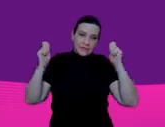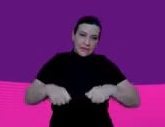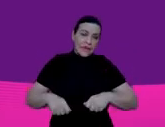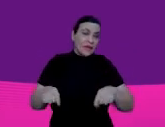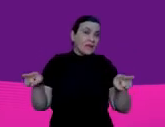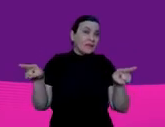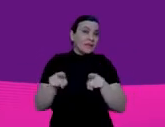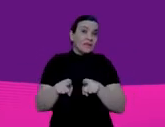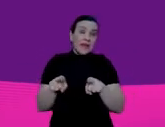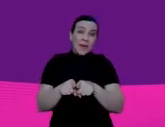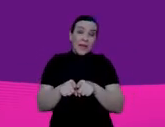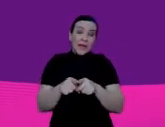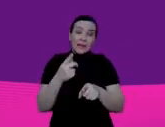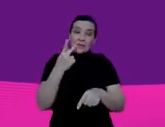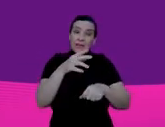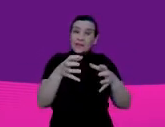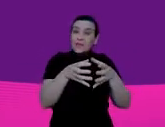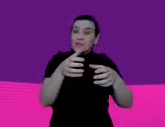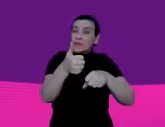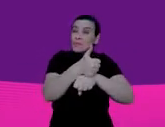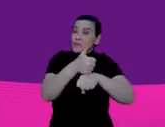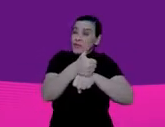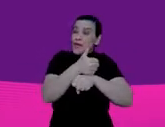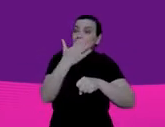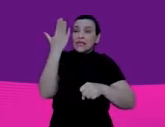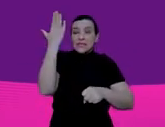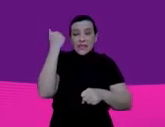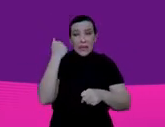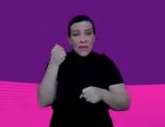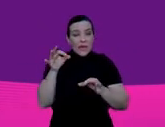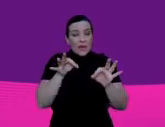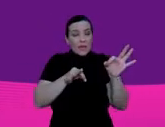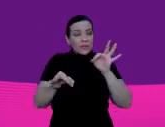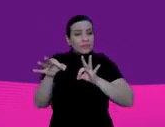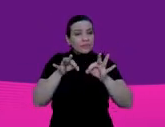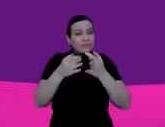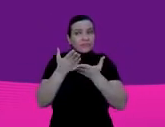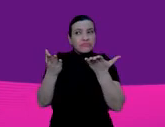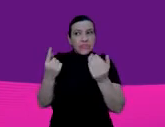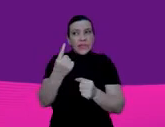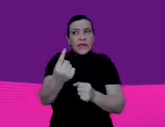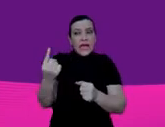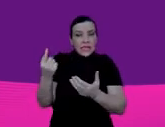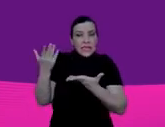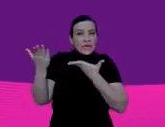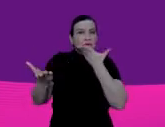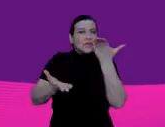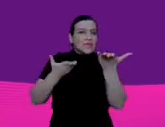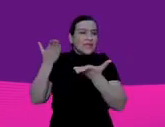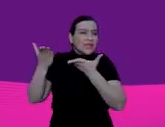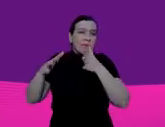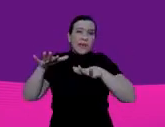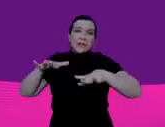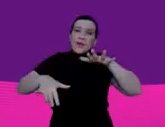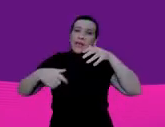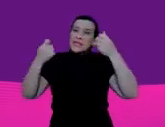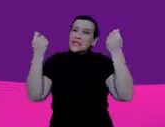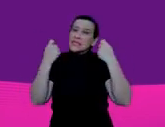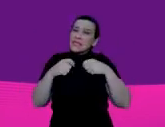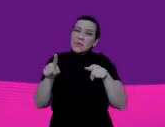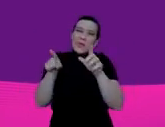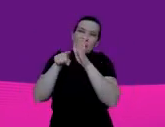maneira mais efetiva o tratamento dos pacientes que têm cefaleia primária que não necessitam de uma investigação